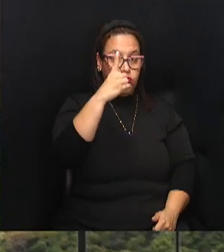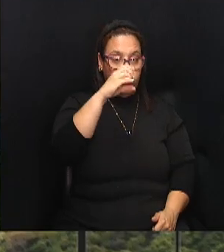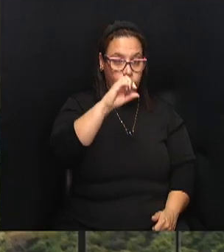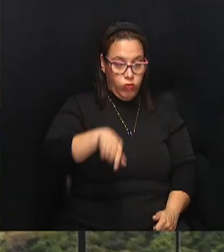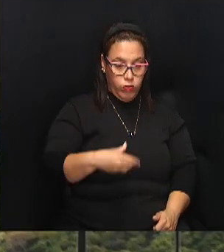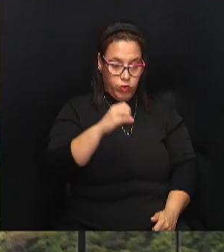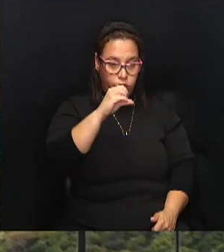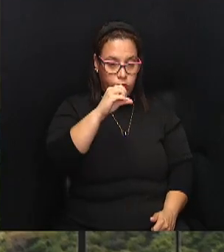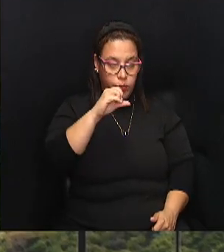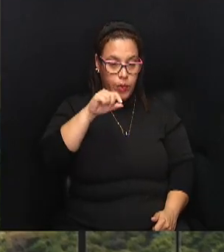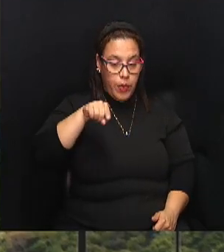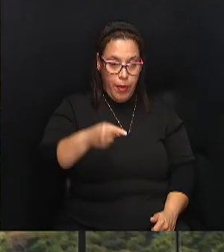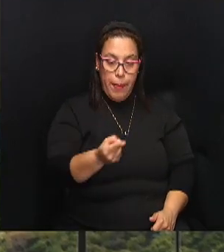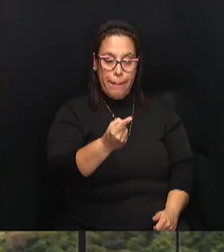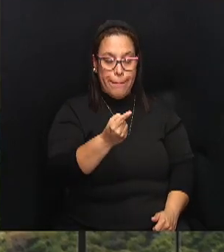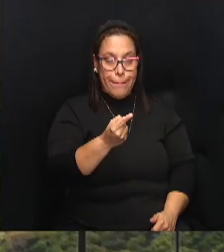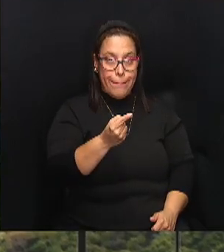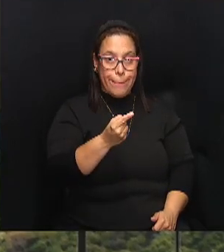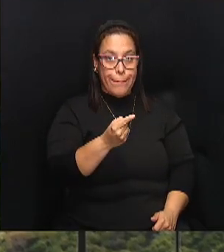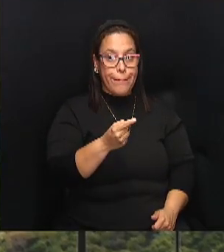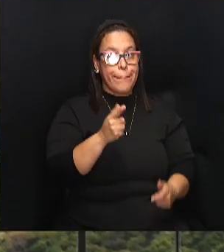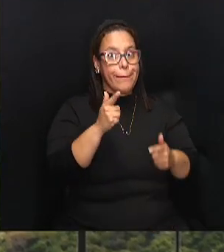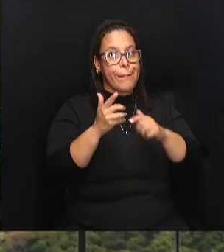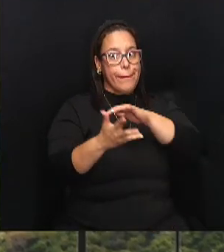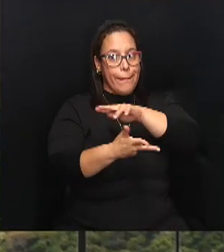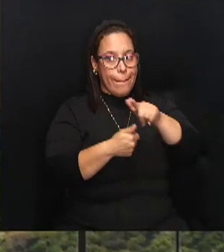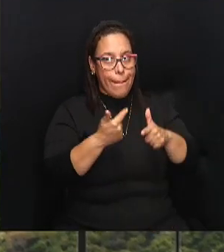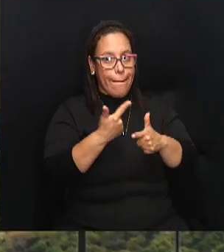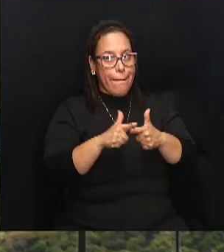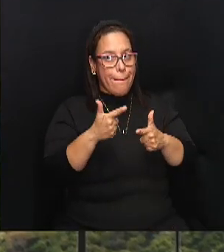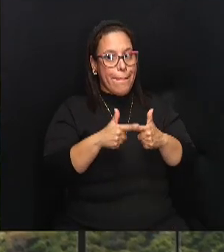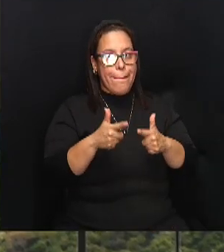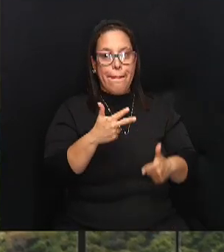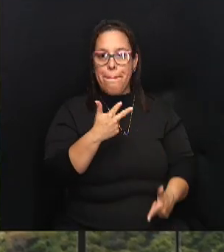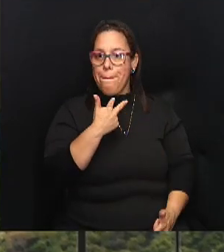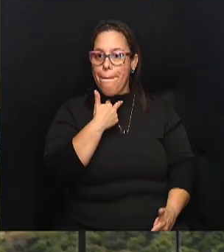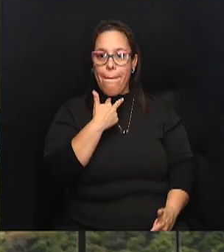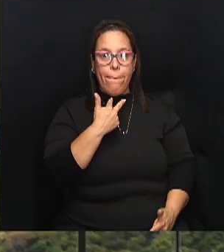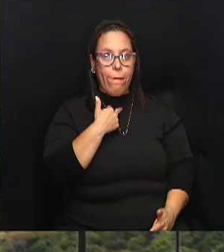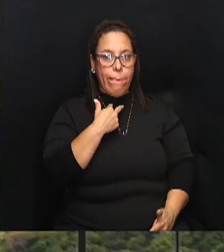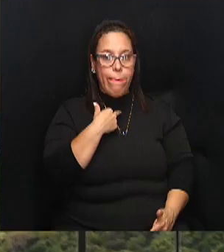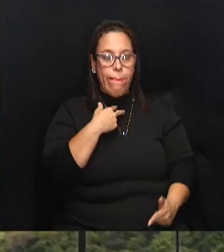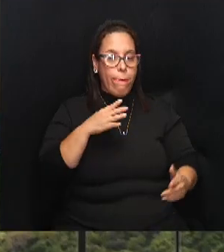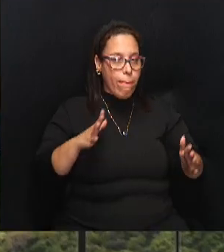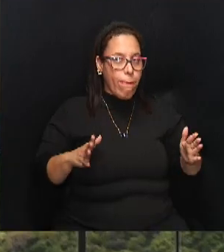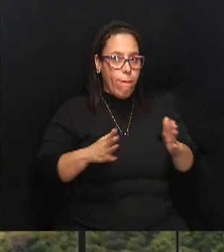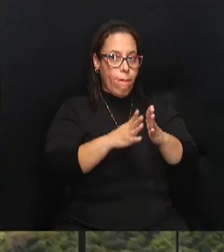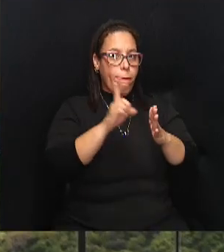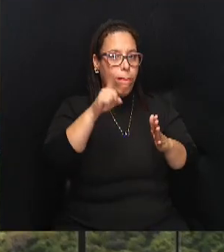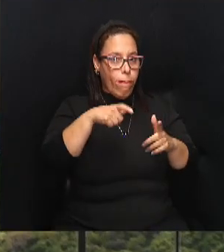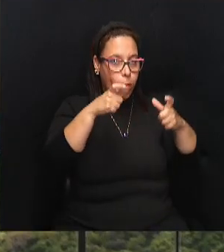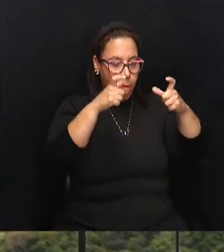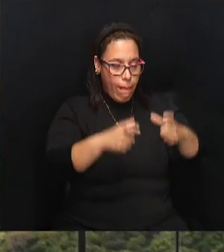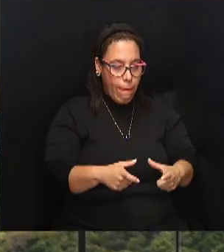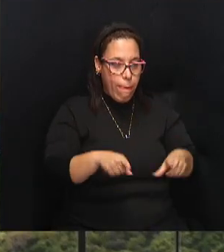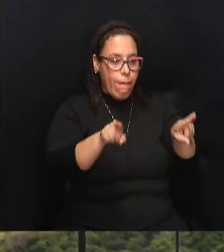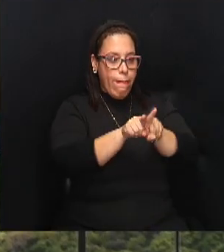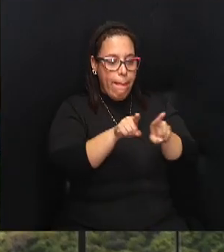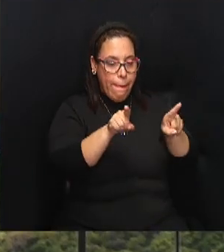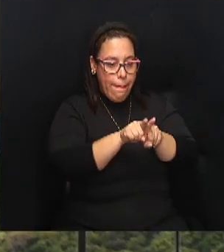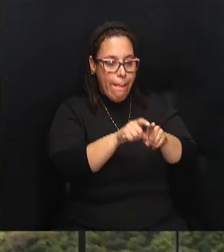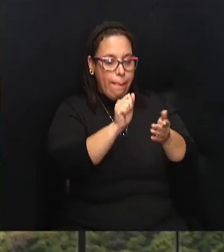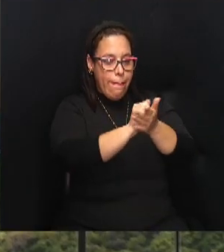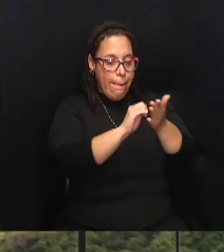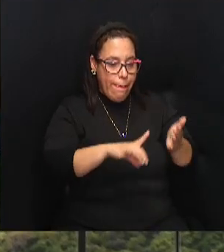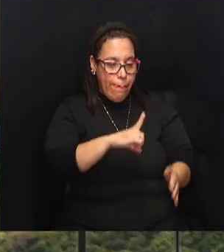1,2 por 1.000 habitantes. Então, é um problema global, mas nós não podemos deixar de combatê-la porque ela é local também.